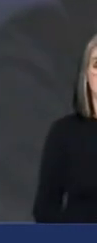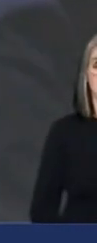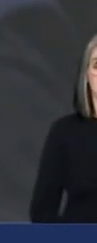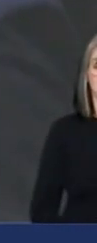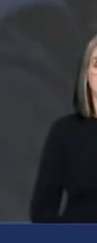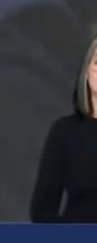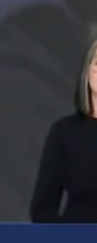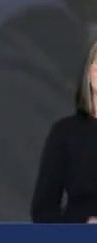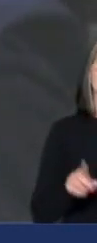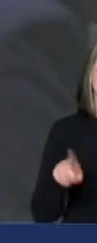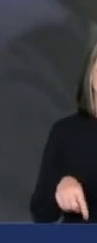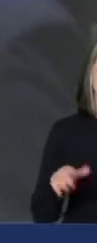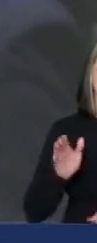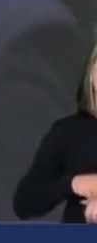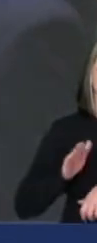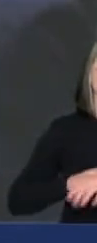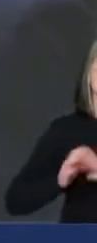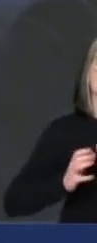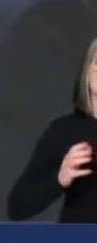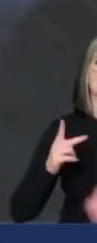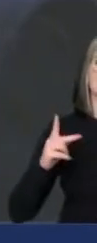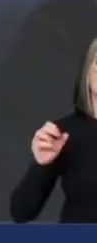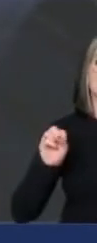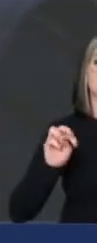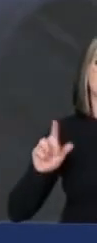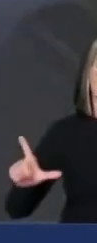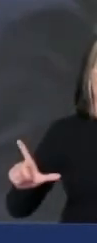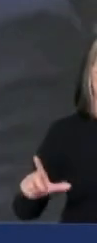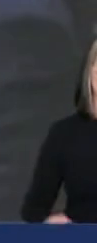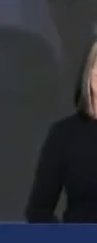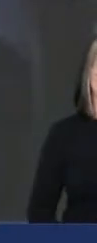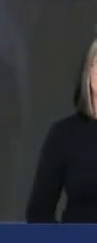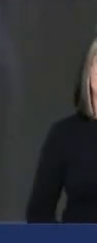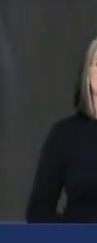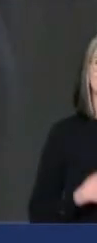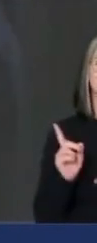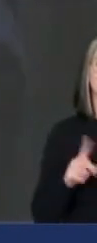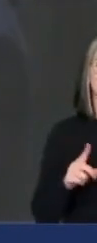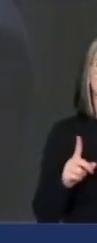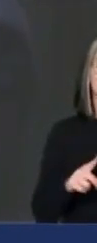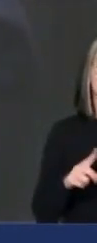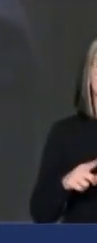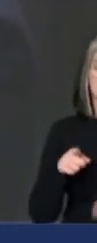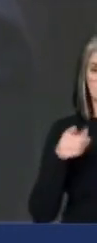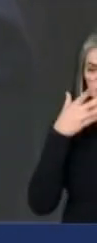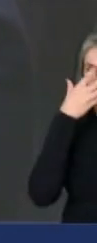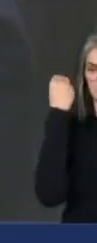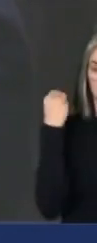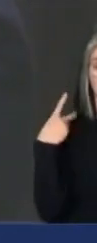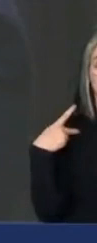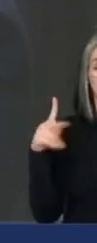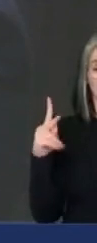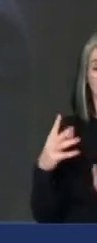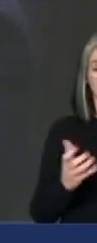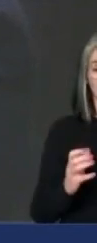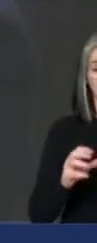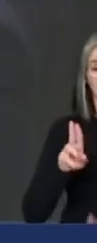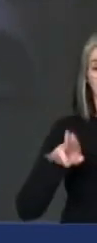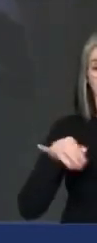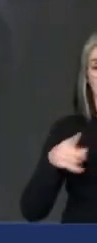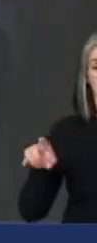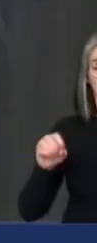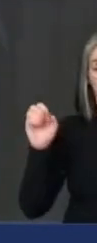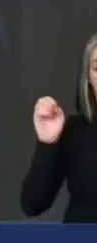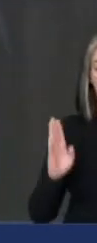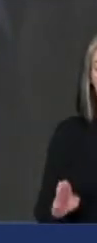PSOL. E a segunda coisa que esqueceu foi que o seu partido também, União Brasil, trabalhou